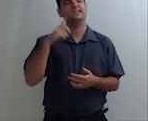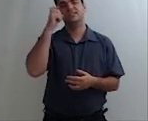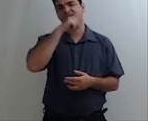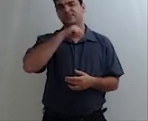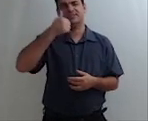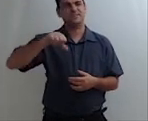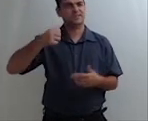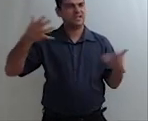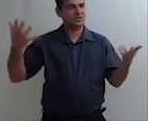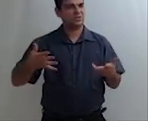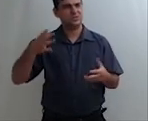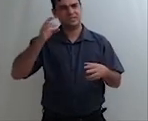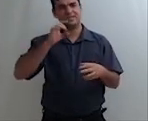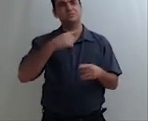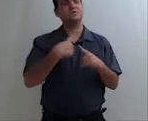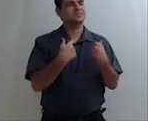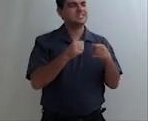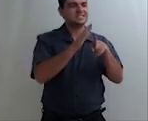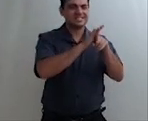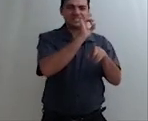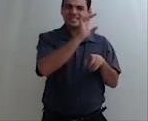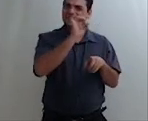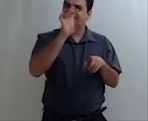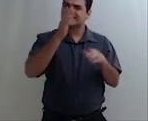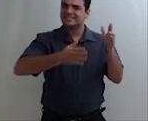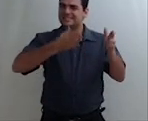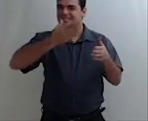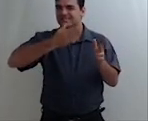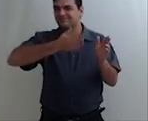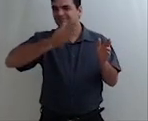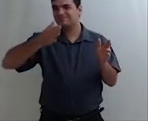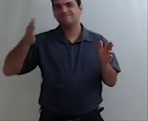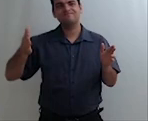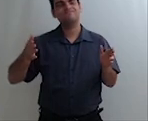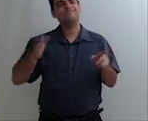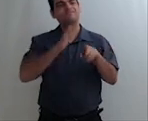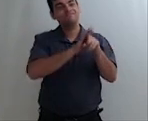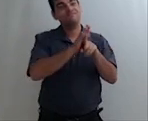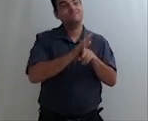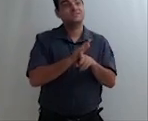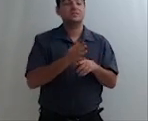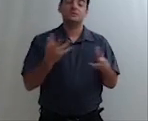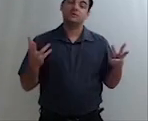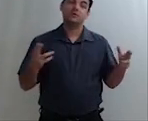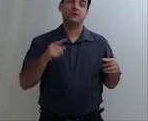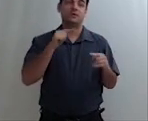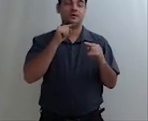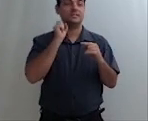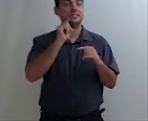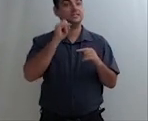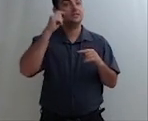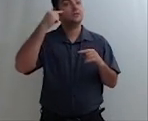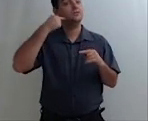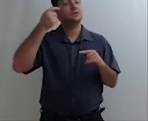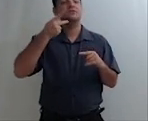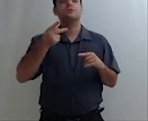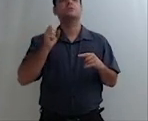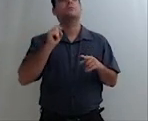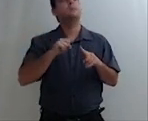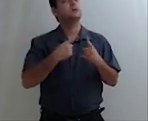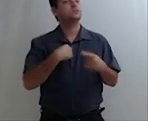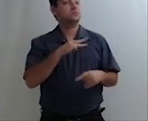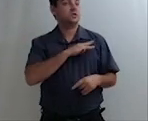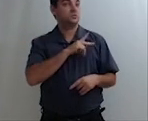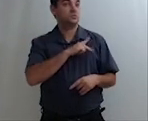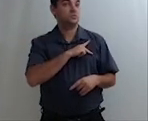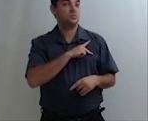cada e difíceis de de de de concluir Na Linha Do que disse o advogado se eh o Ministério Público